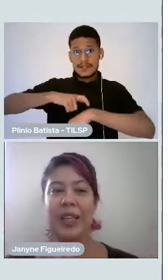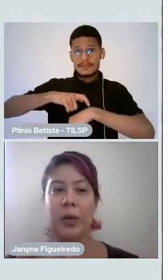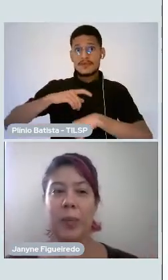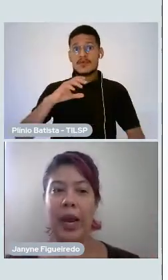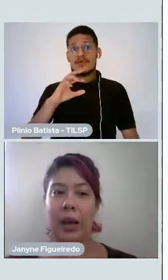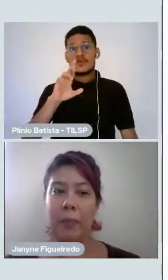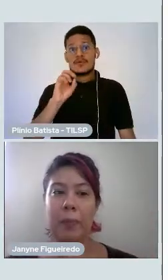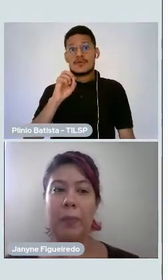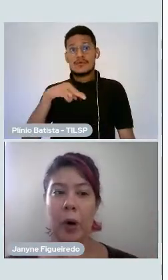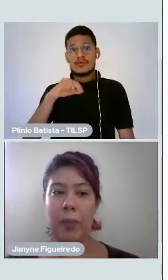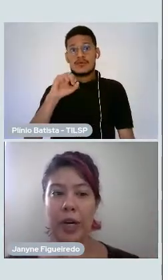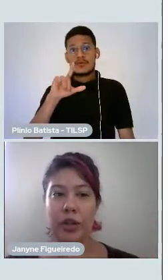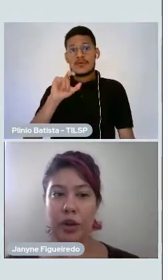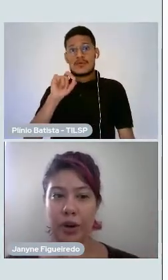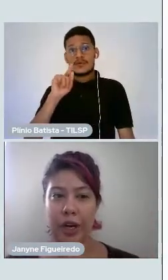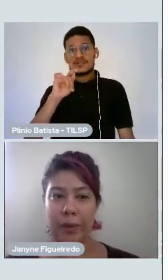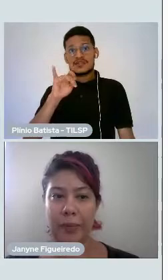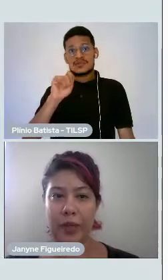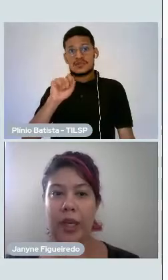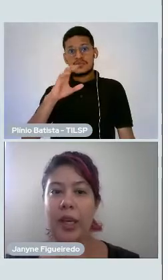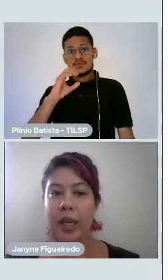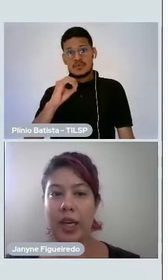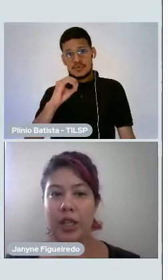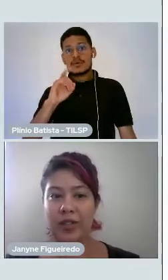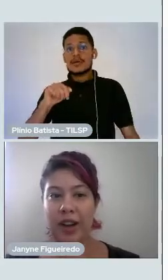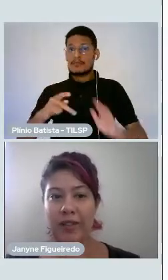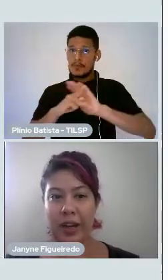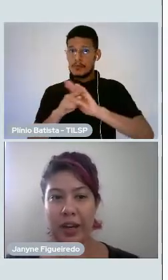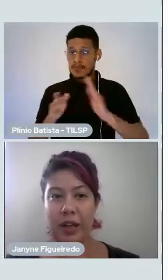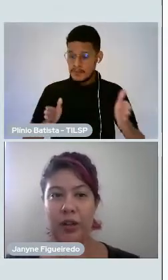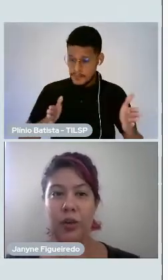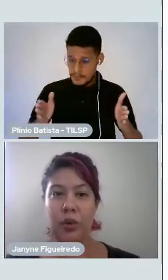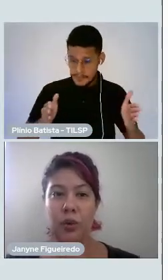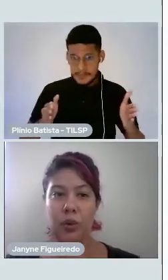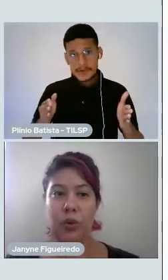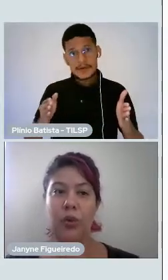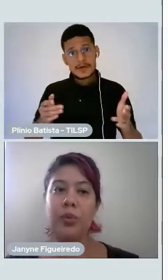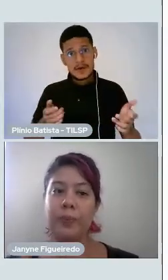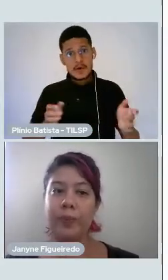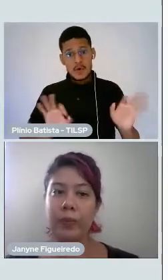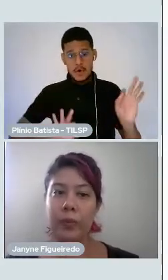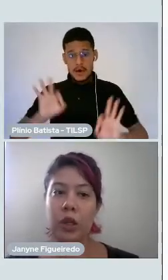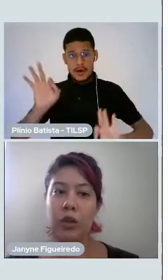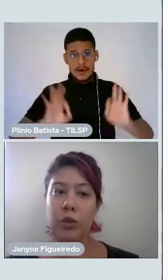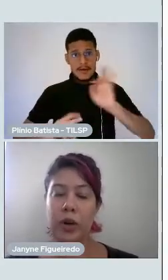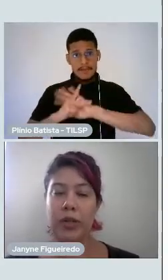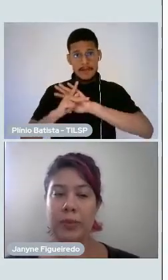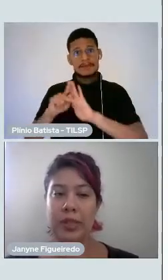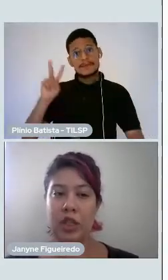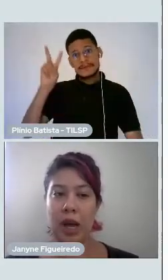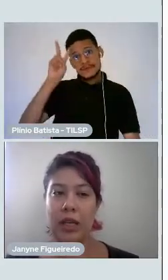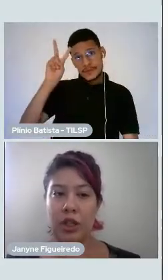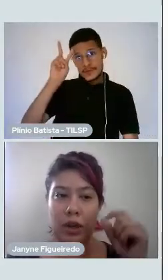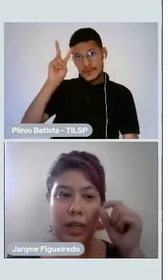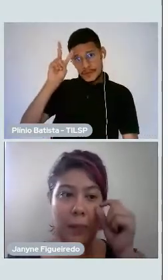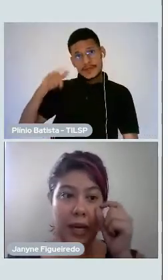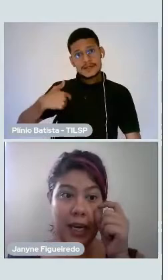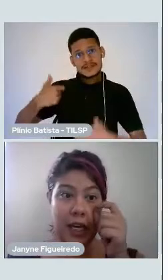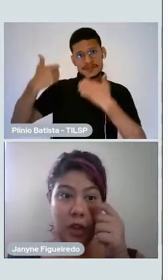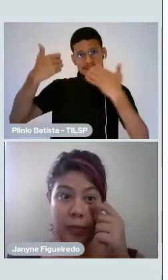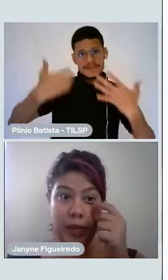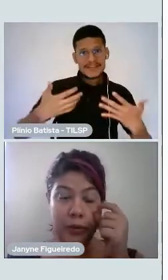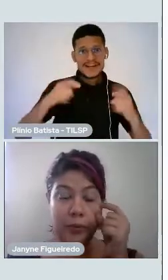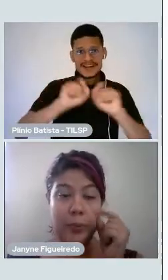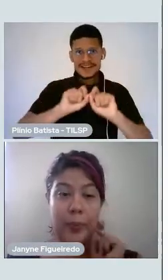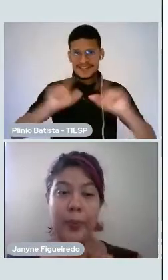cronológico medido pela própria história, que a gente vai ver nos próximos slides, tem uma